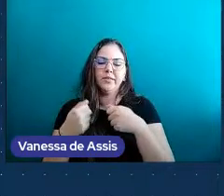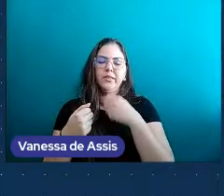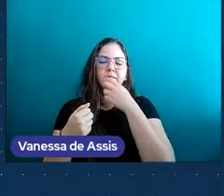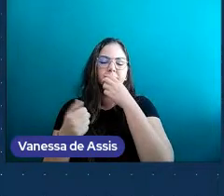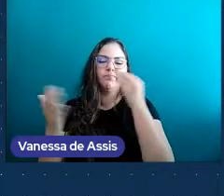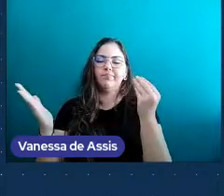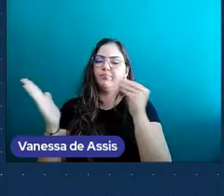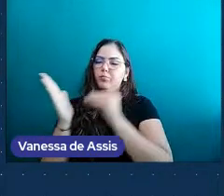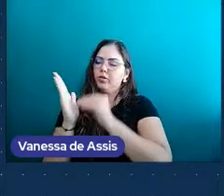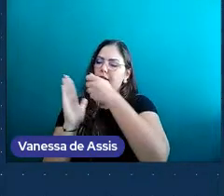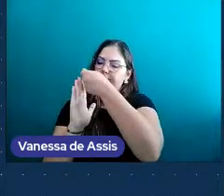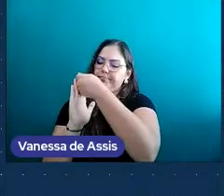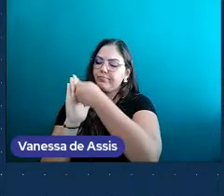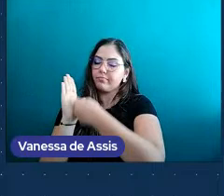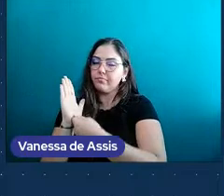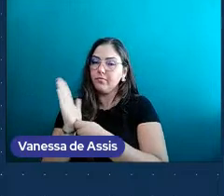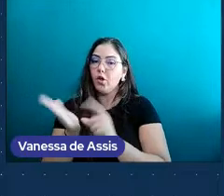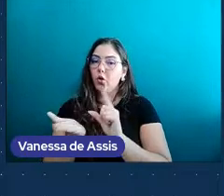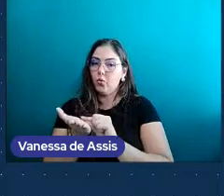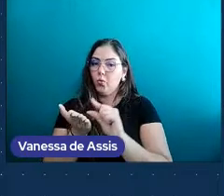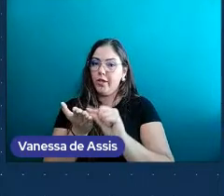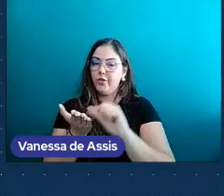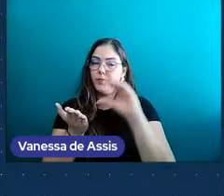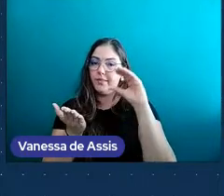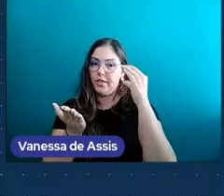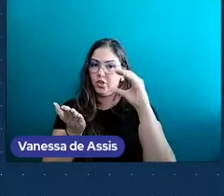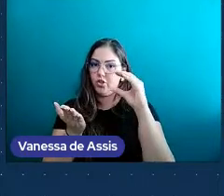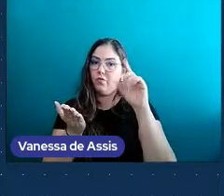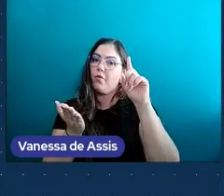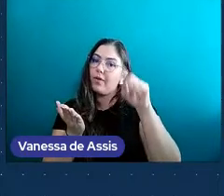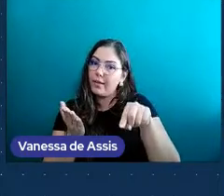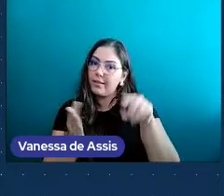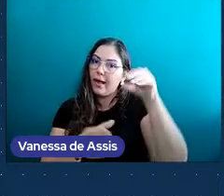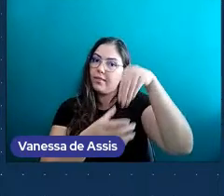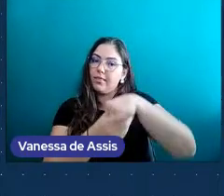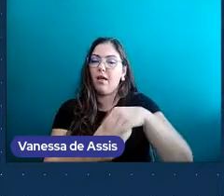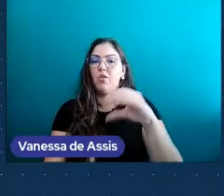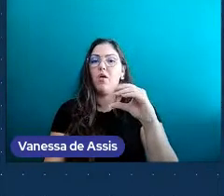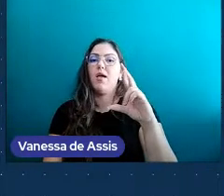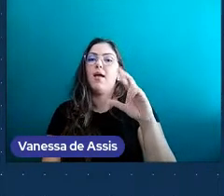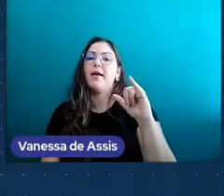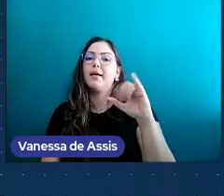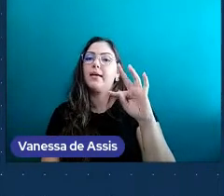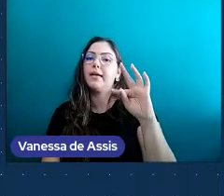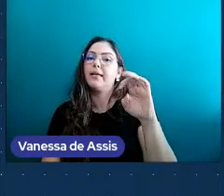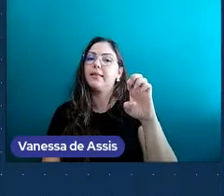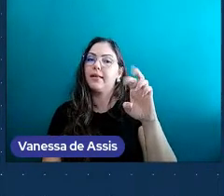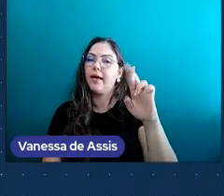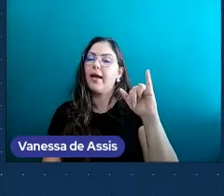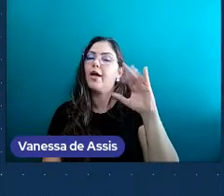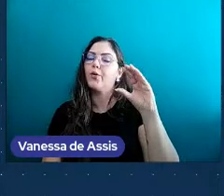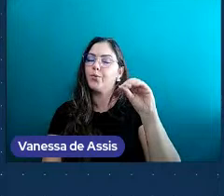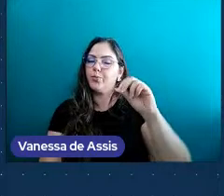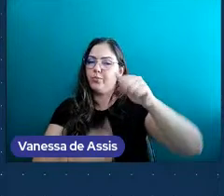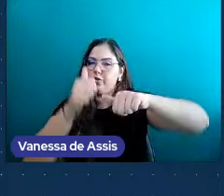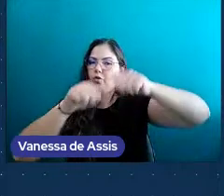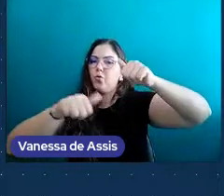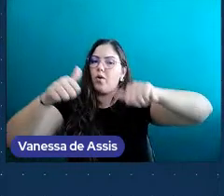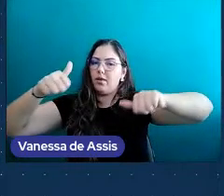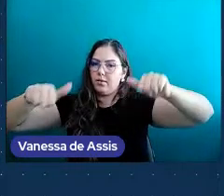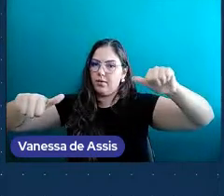esse é um critério de qualidade, que depois vai aparecer lá nos itens, que a gente tem uma tabelona com os critérios que a gente